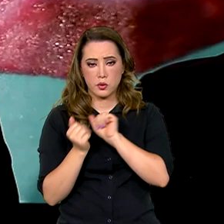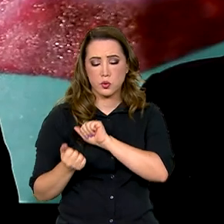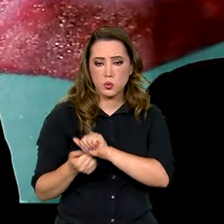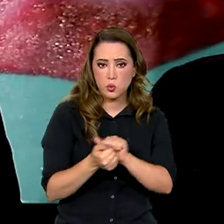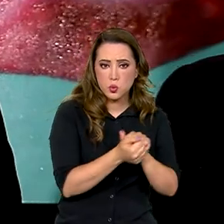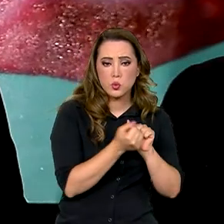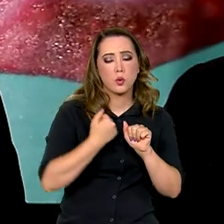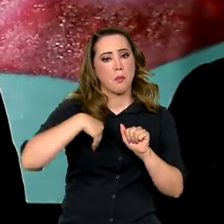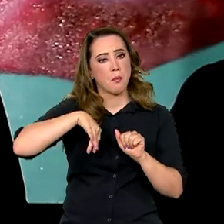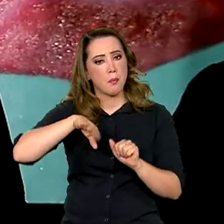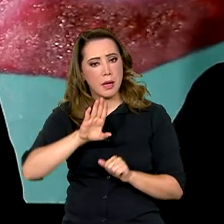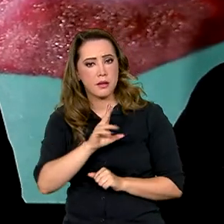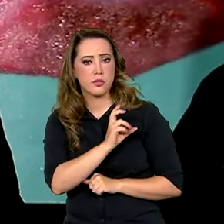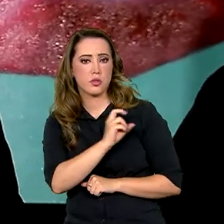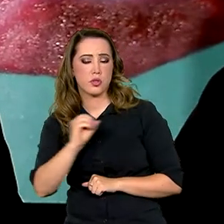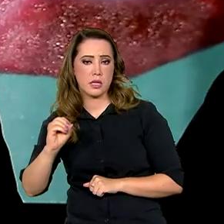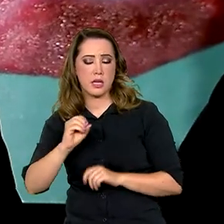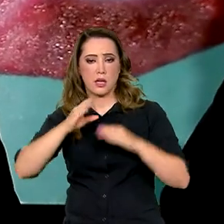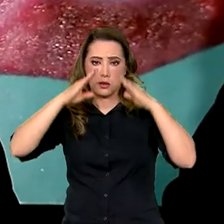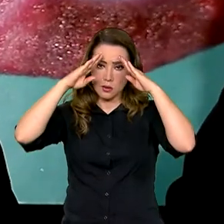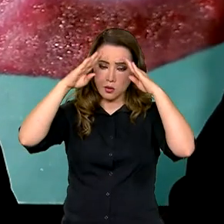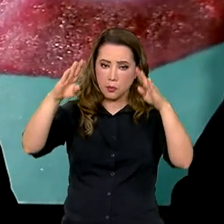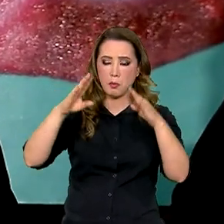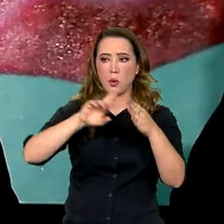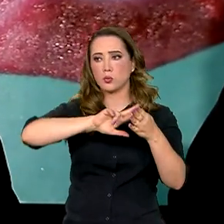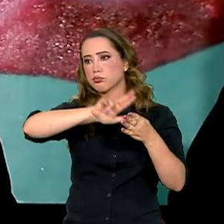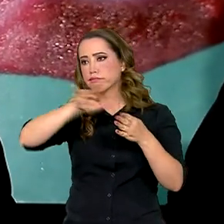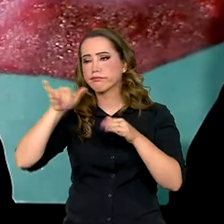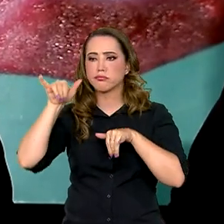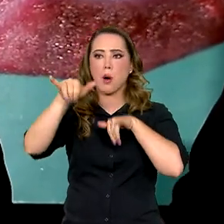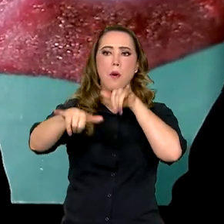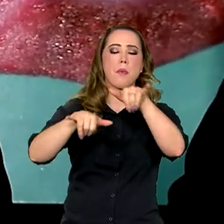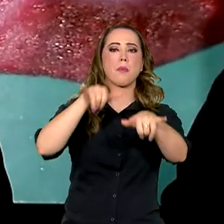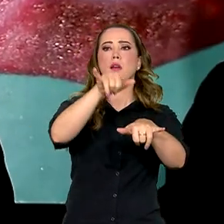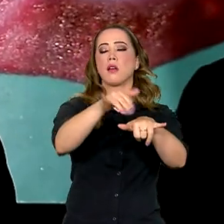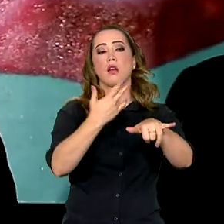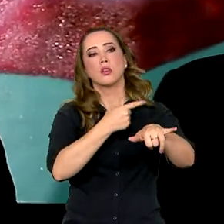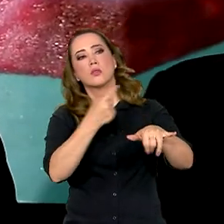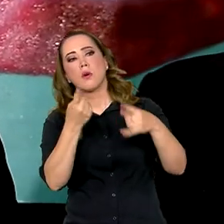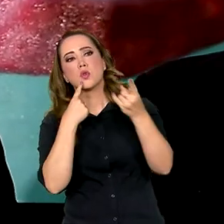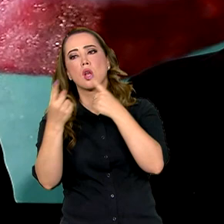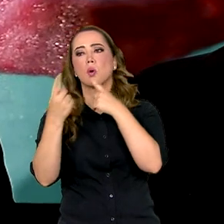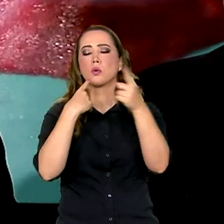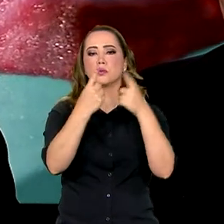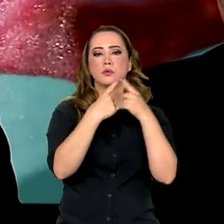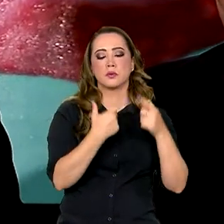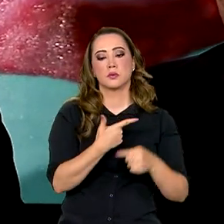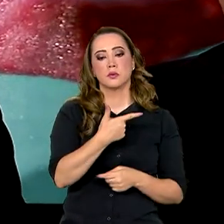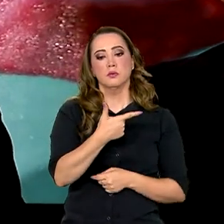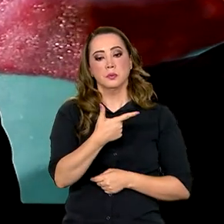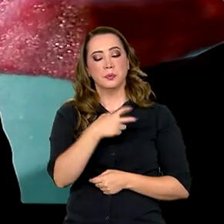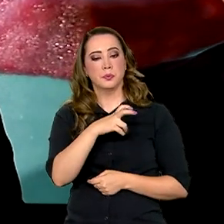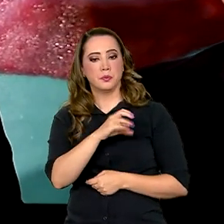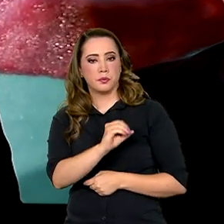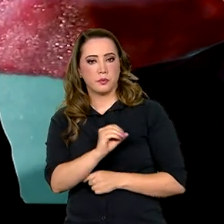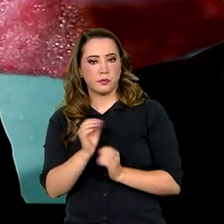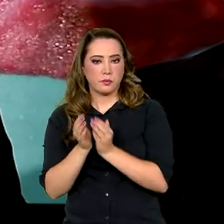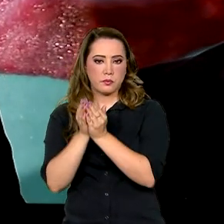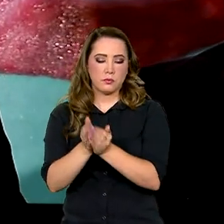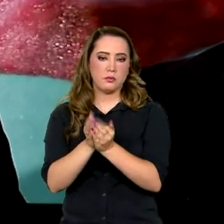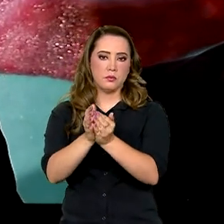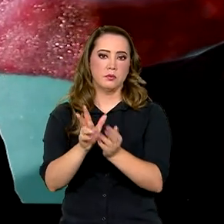com os mais de 500 aeroportos e aeródromos no Brasil vamos dialogar com os mais de 250 portas